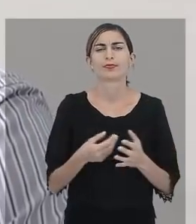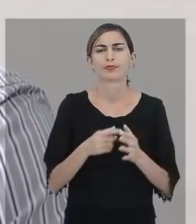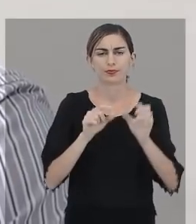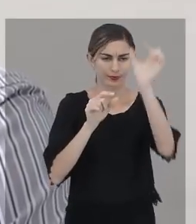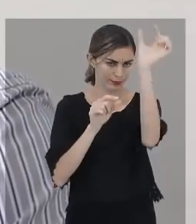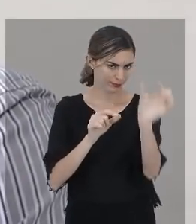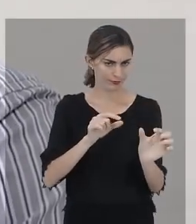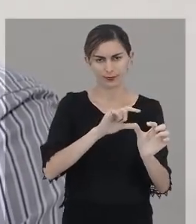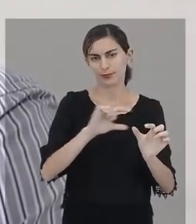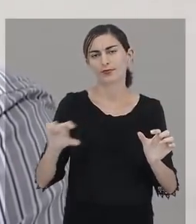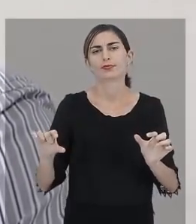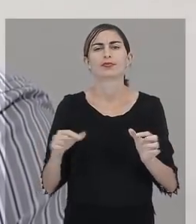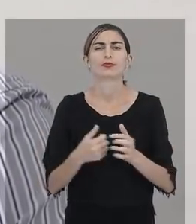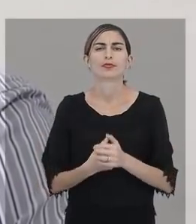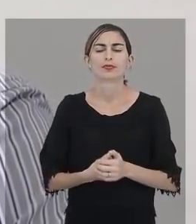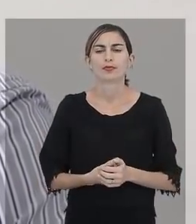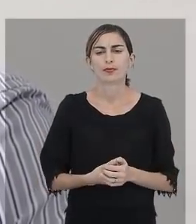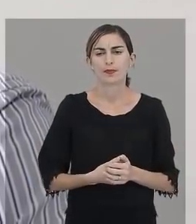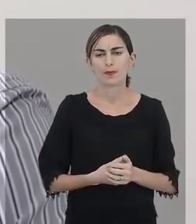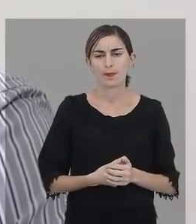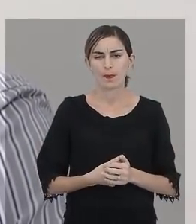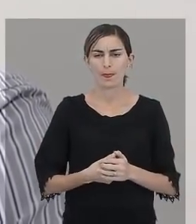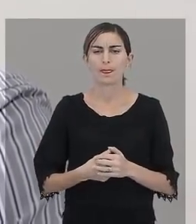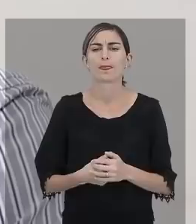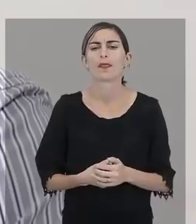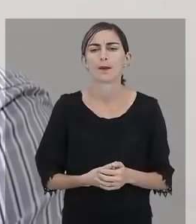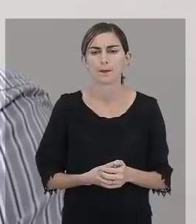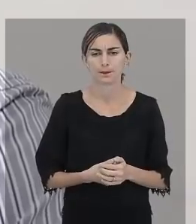sobrepostos como o Frame Layout, certo?